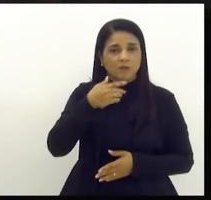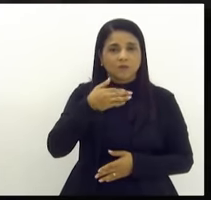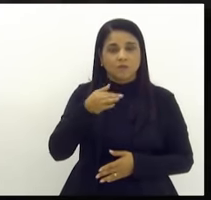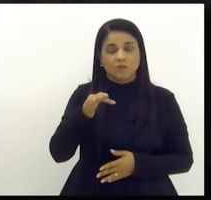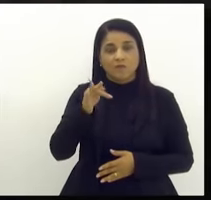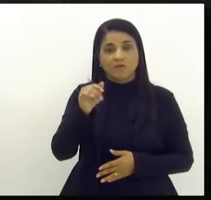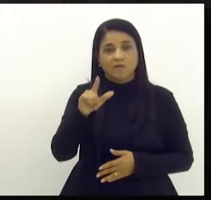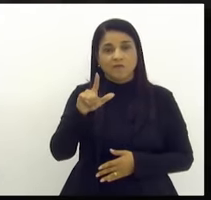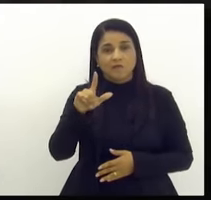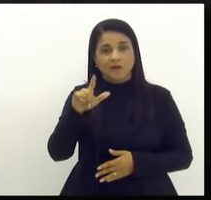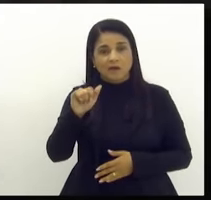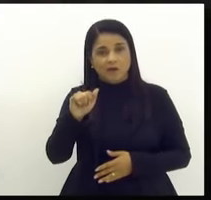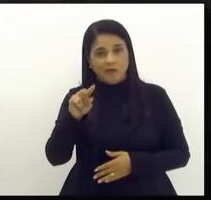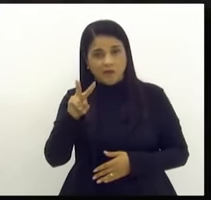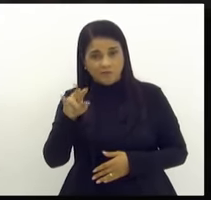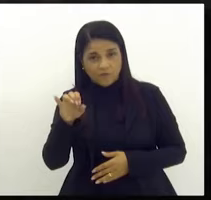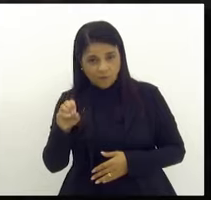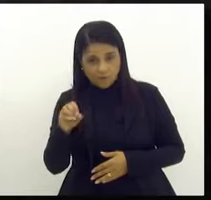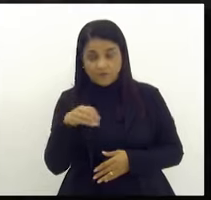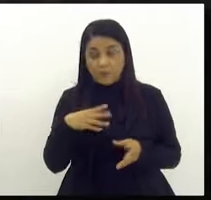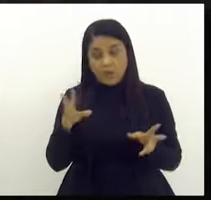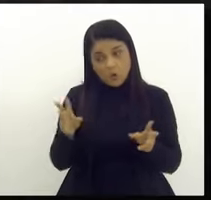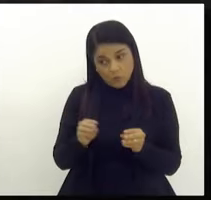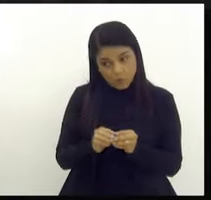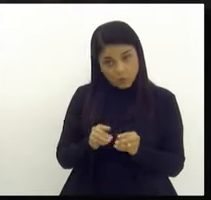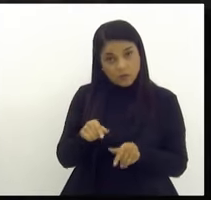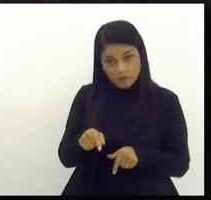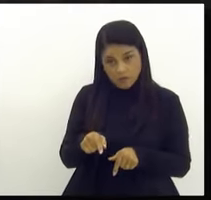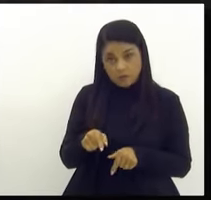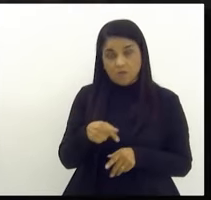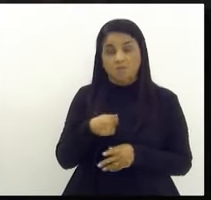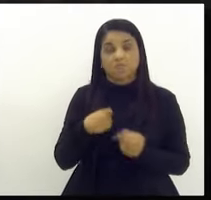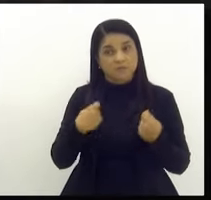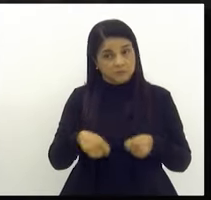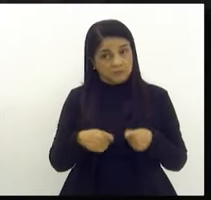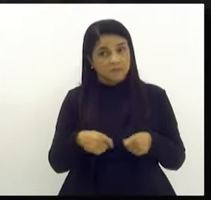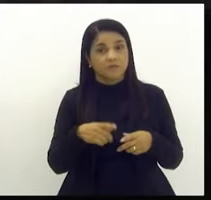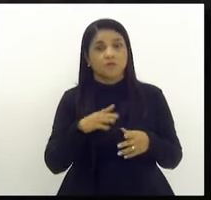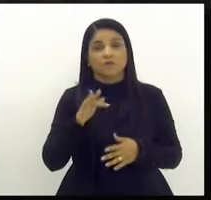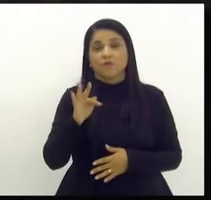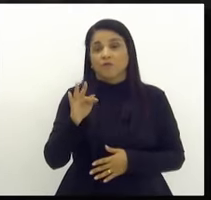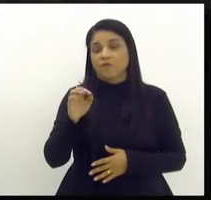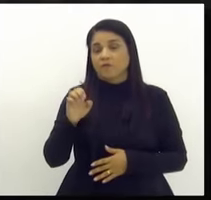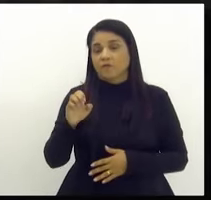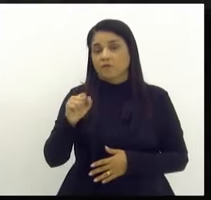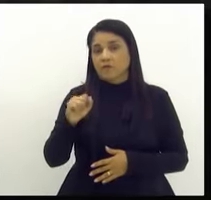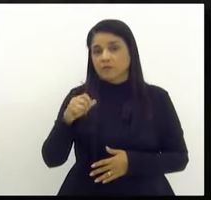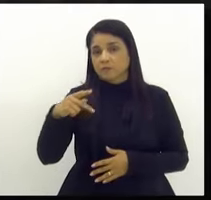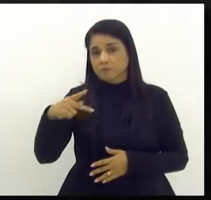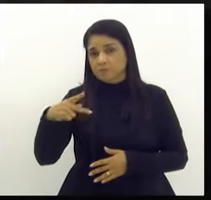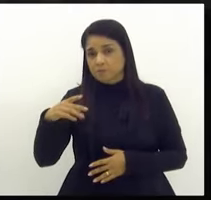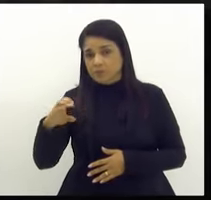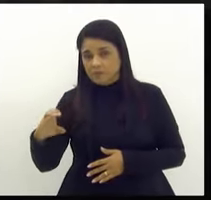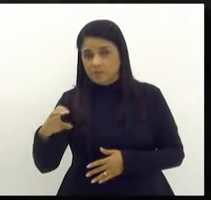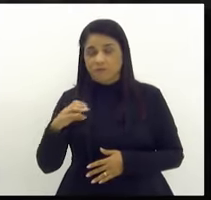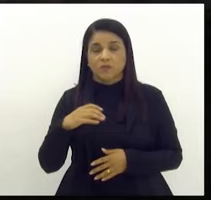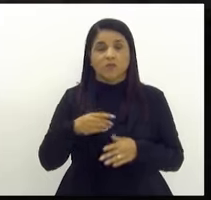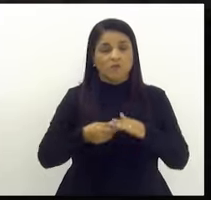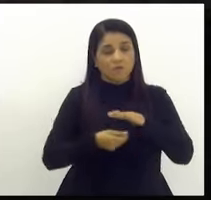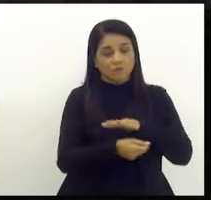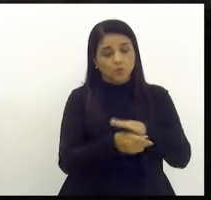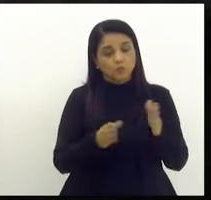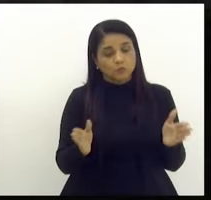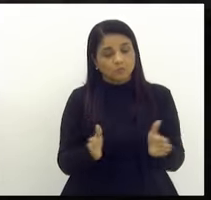concluir deputada e Renata tínhamos ali no fecp no fundo Estadual de enfrentamento à